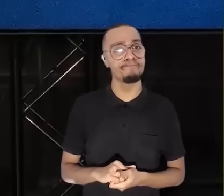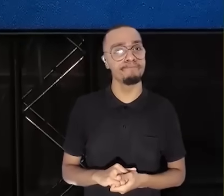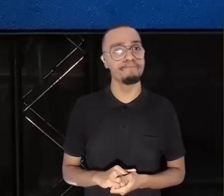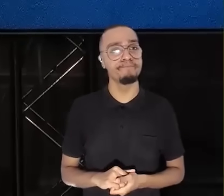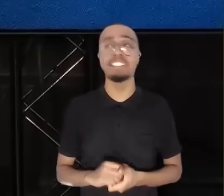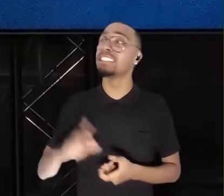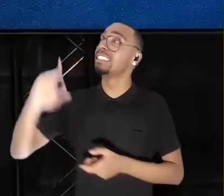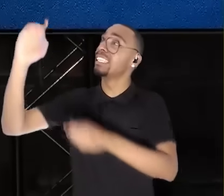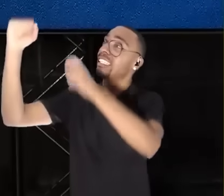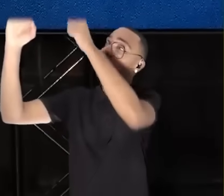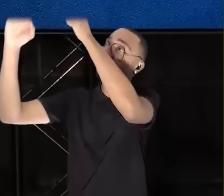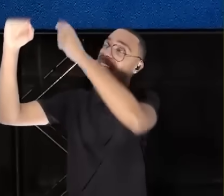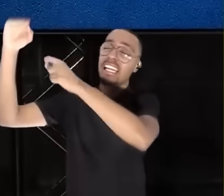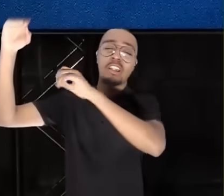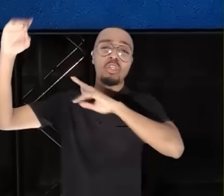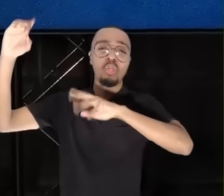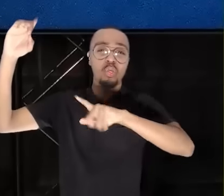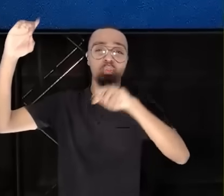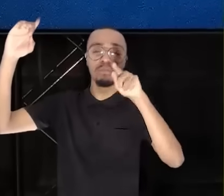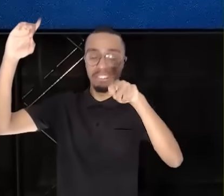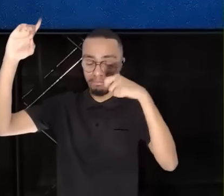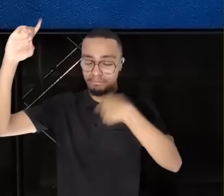você precisa que Ele seja.